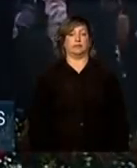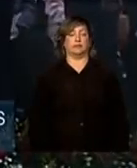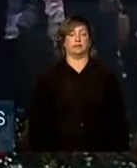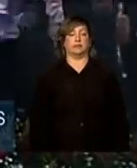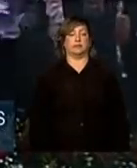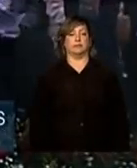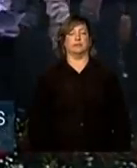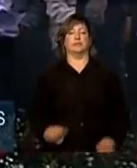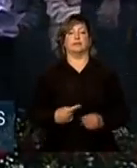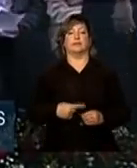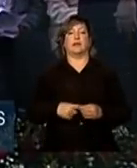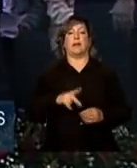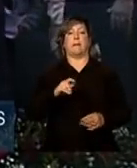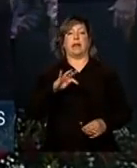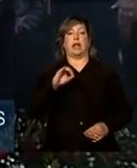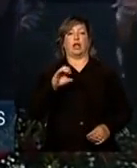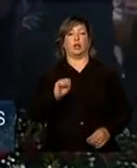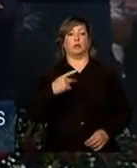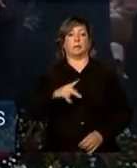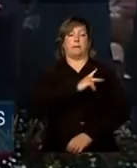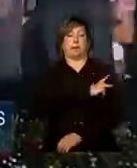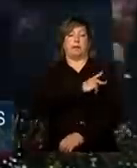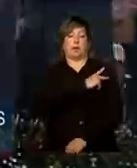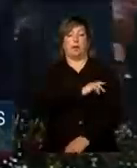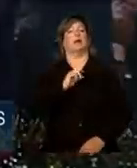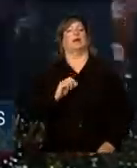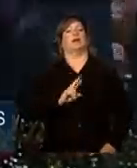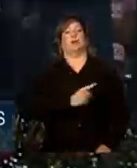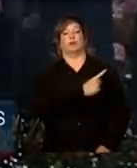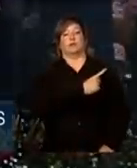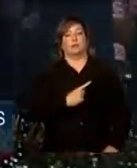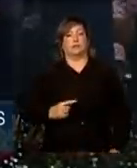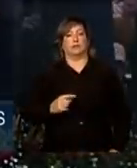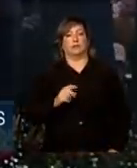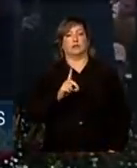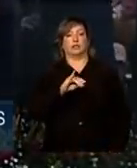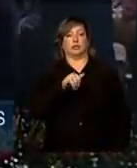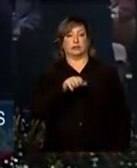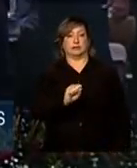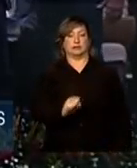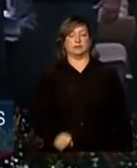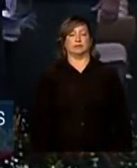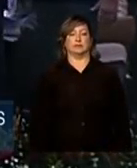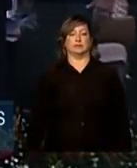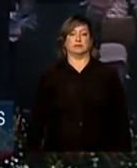Patos do Piauí, Agenilson Teixeira Dias;